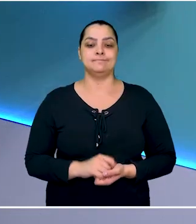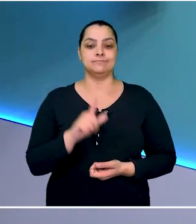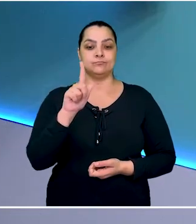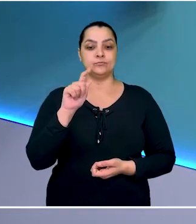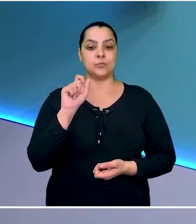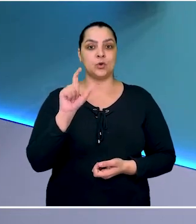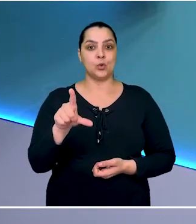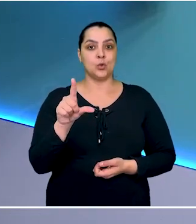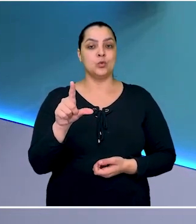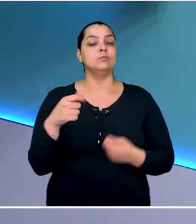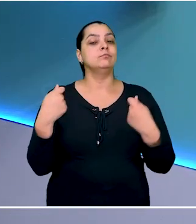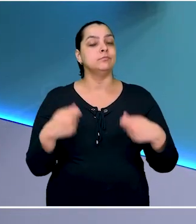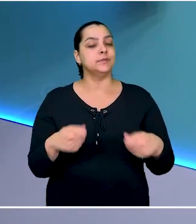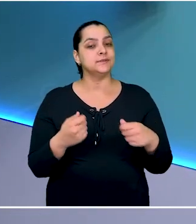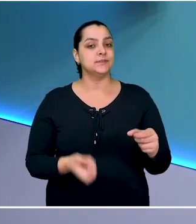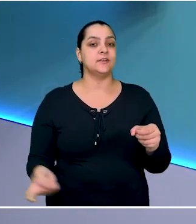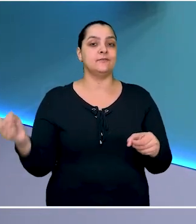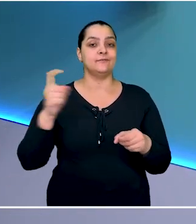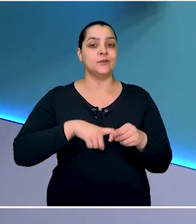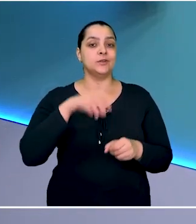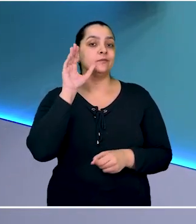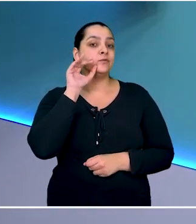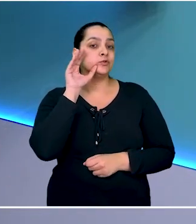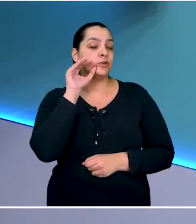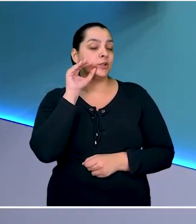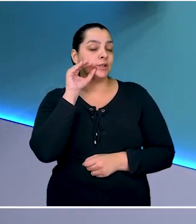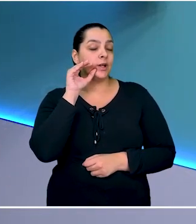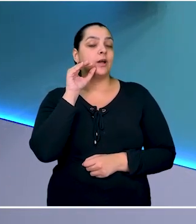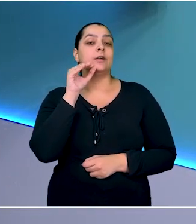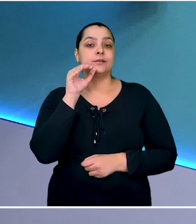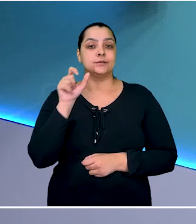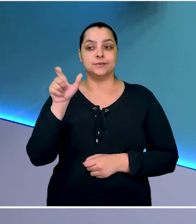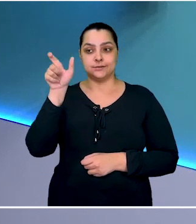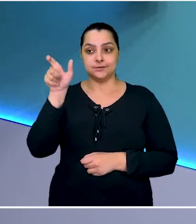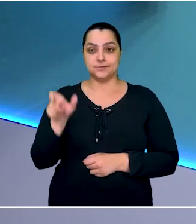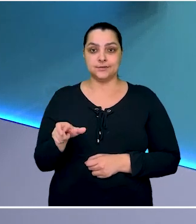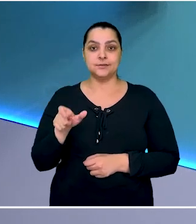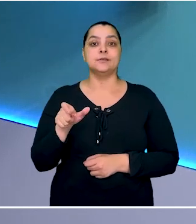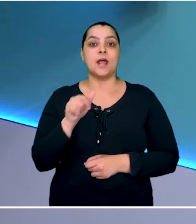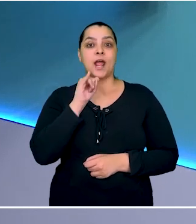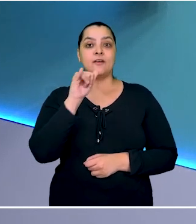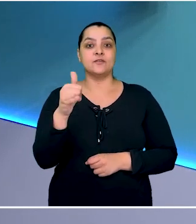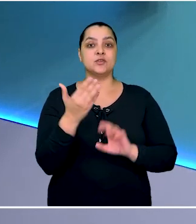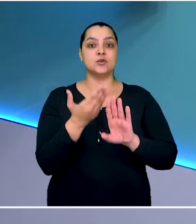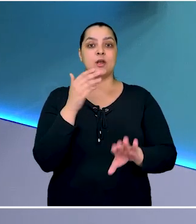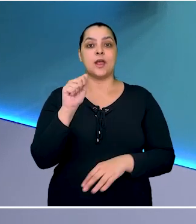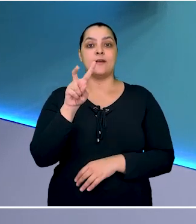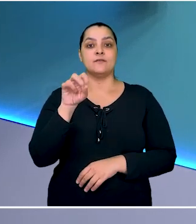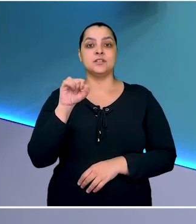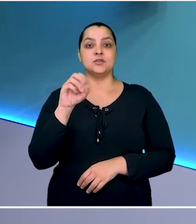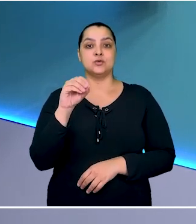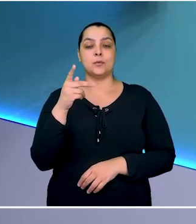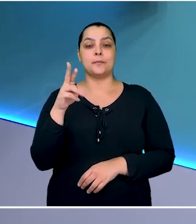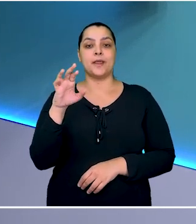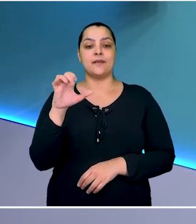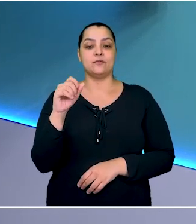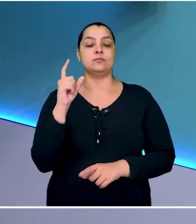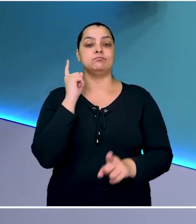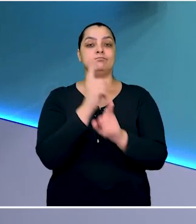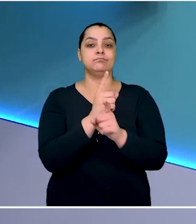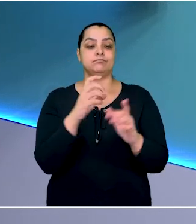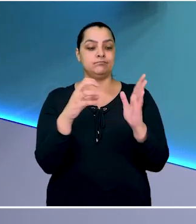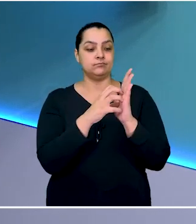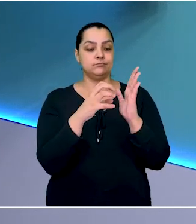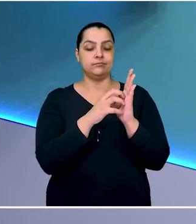A Gol Linhas Aéreas vai ter de reintegrar uma comissária de voo que avisou durante o aviso prévio ter sido diagnosticada com o